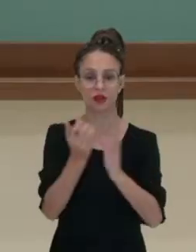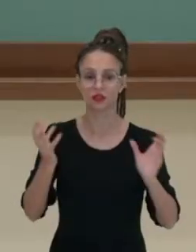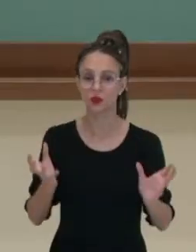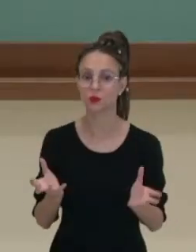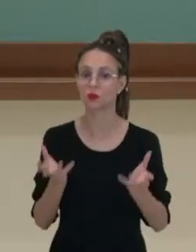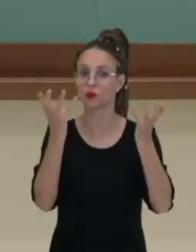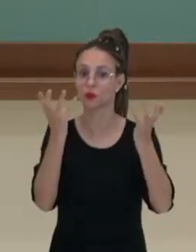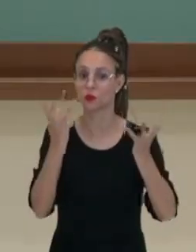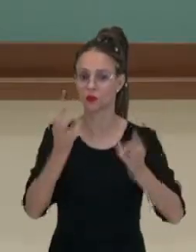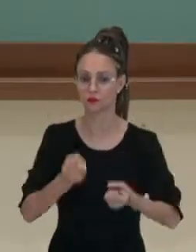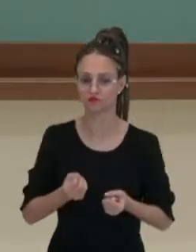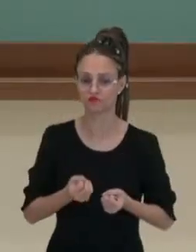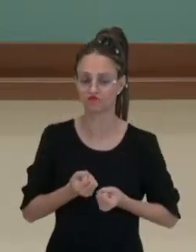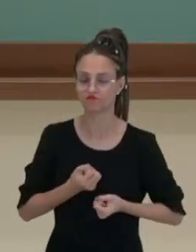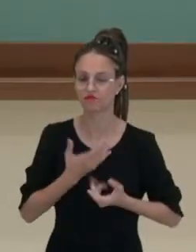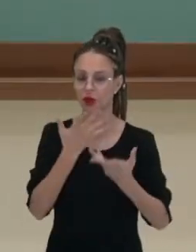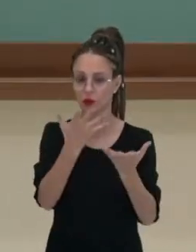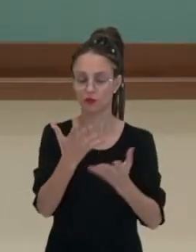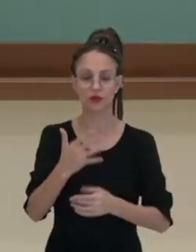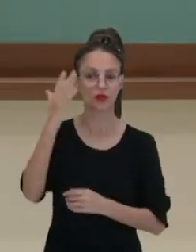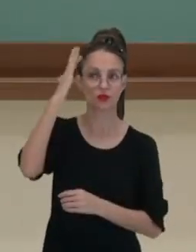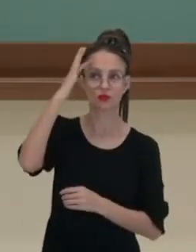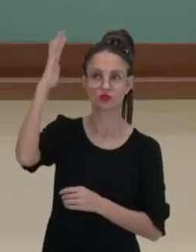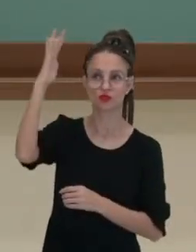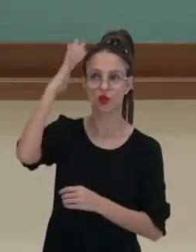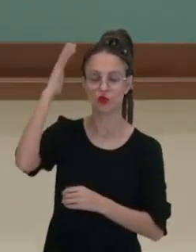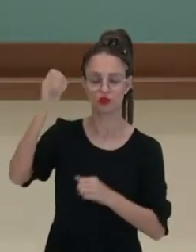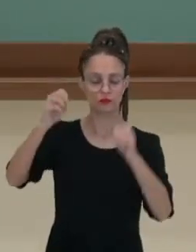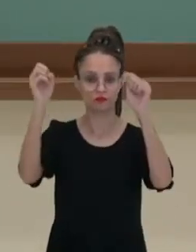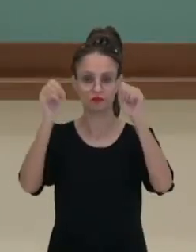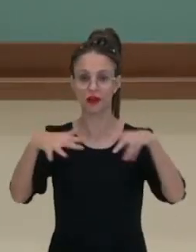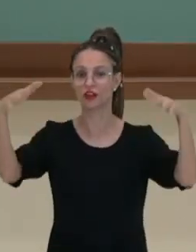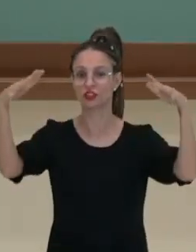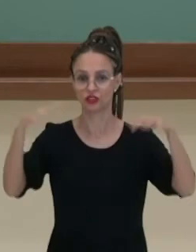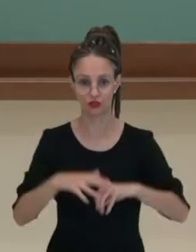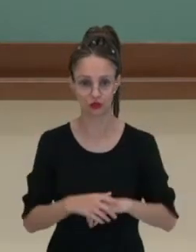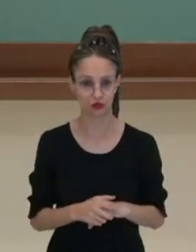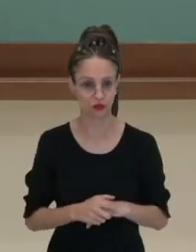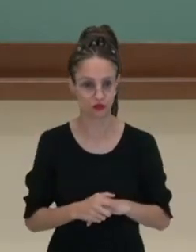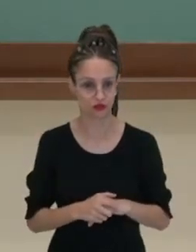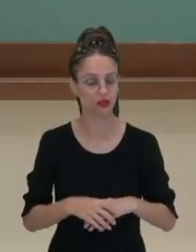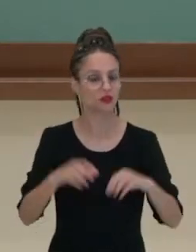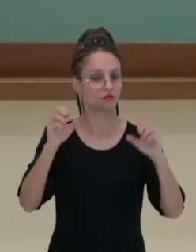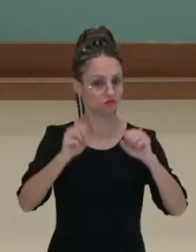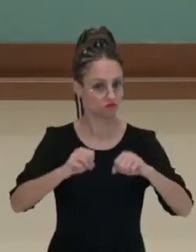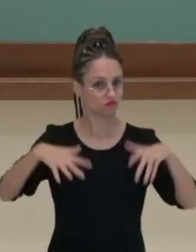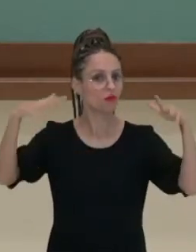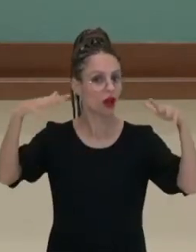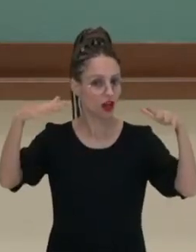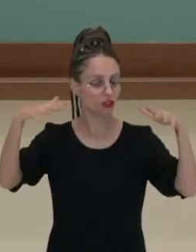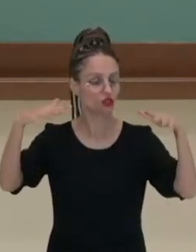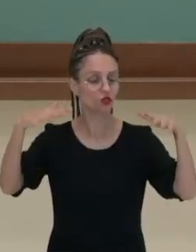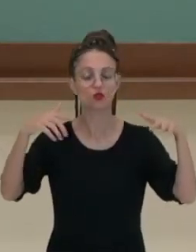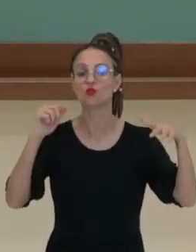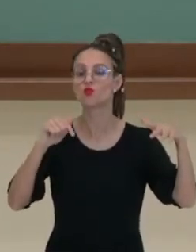Então, os sonhos são mágicos. São mágicos, eu estou usando o quê? Uma